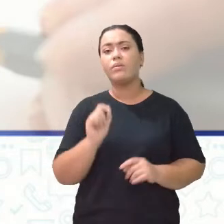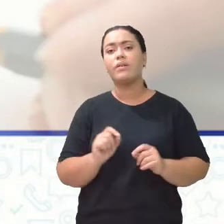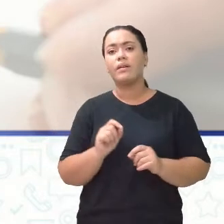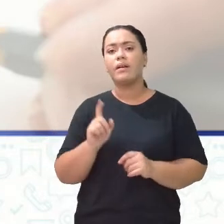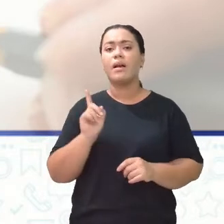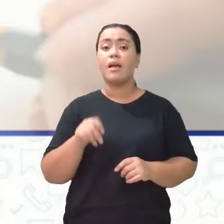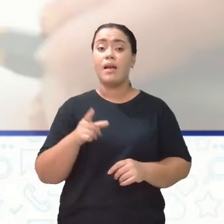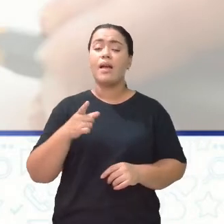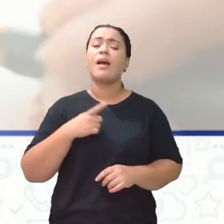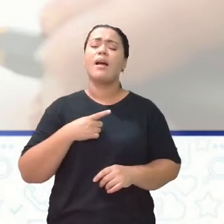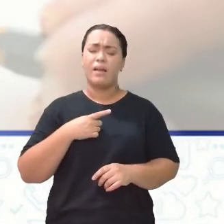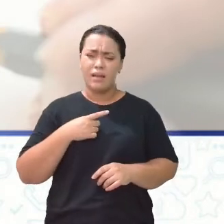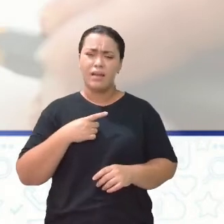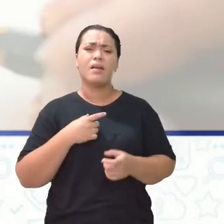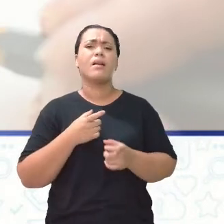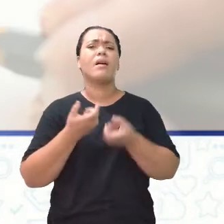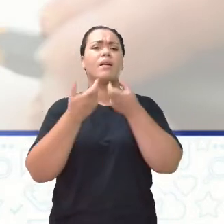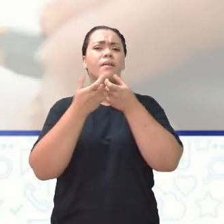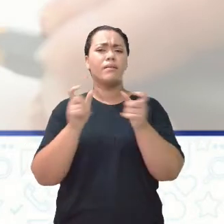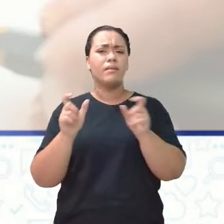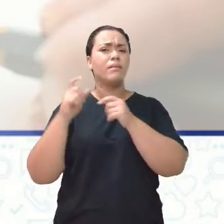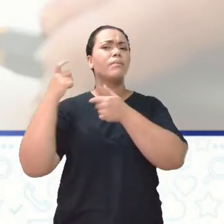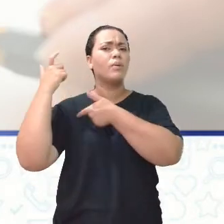são considerados sábios, sim,